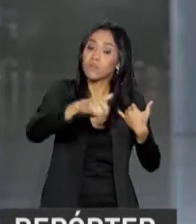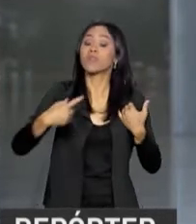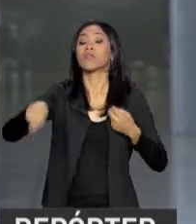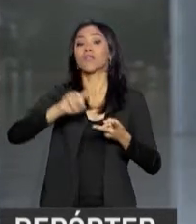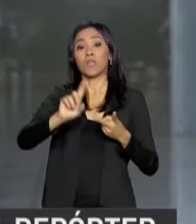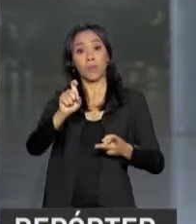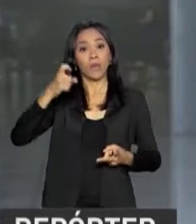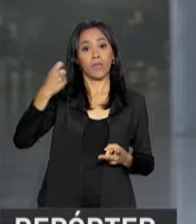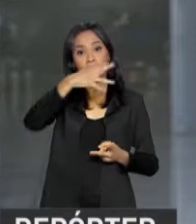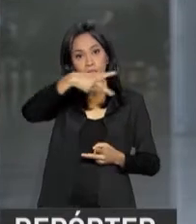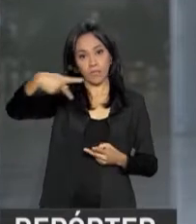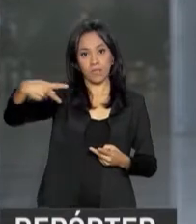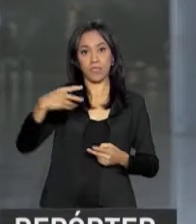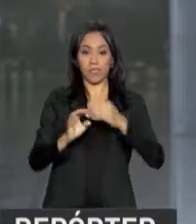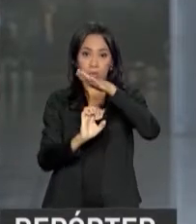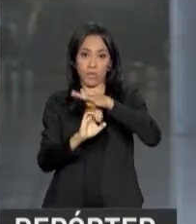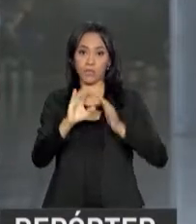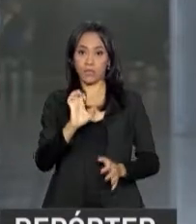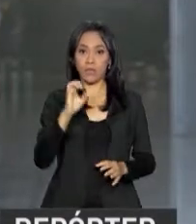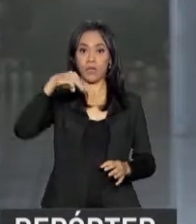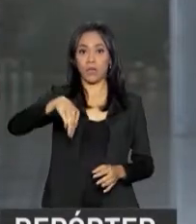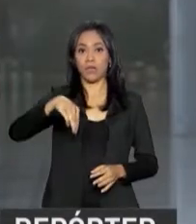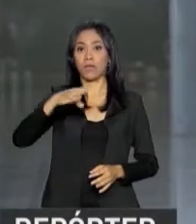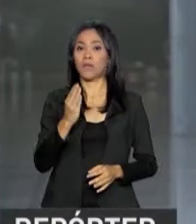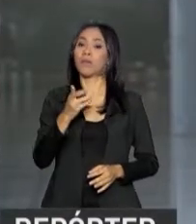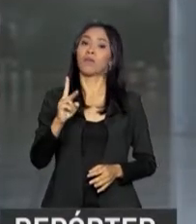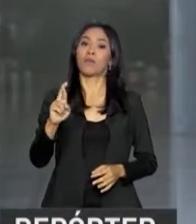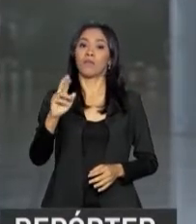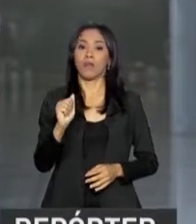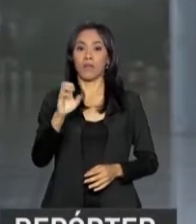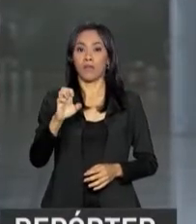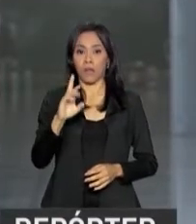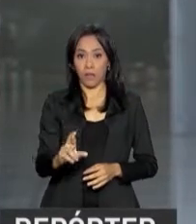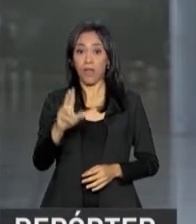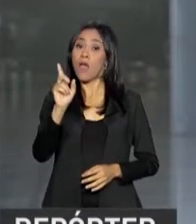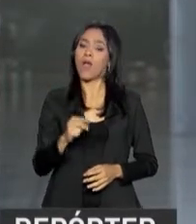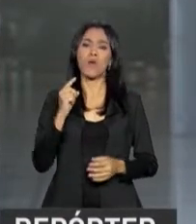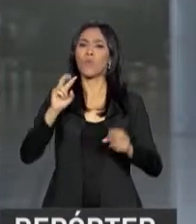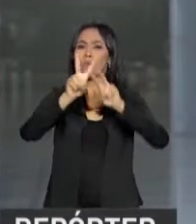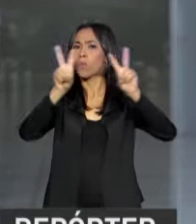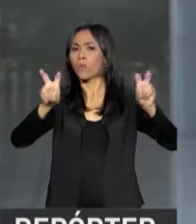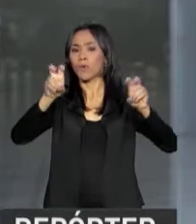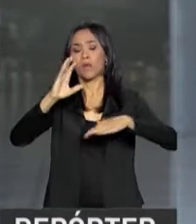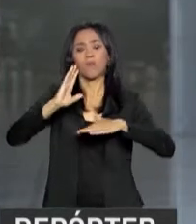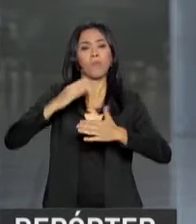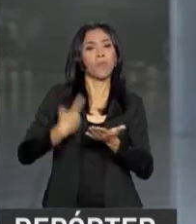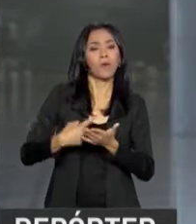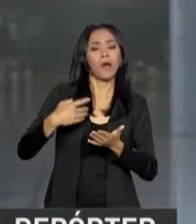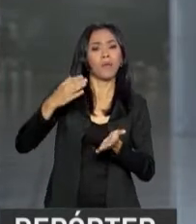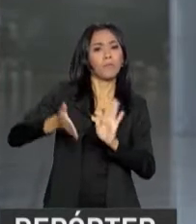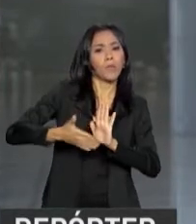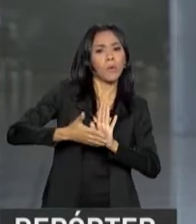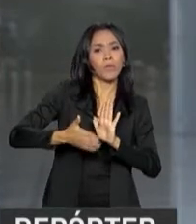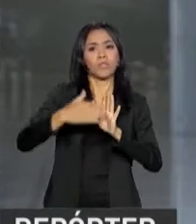embraer ozires silva eles devem tratar da da proposta de parceria entre as fabricantes de avião norte